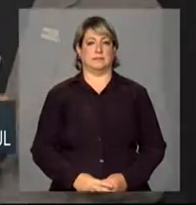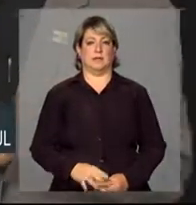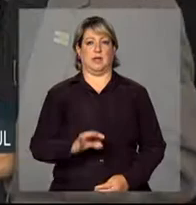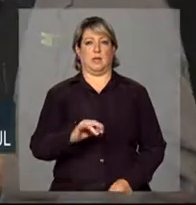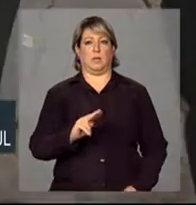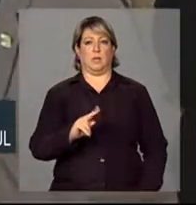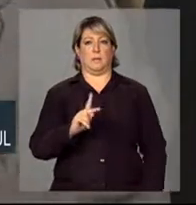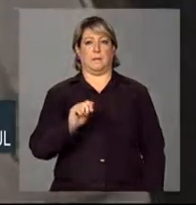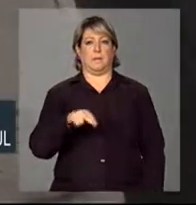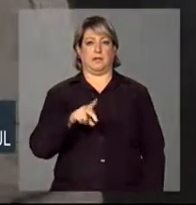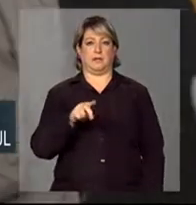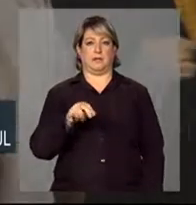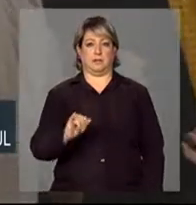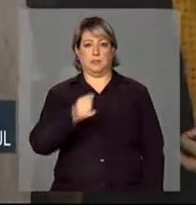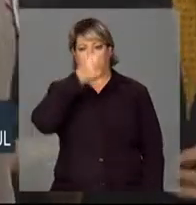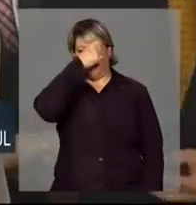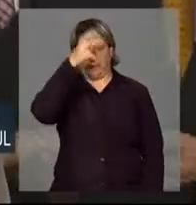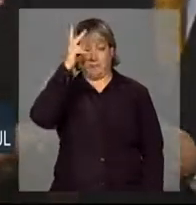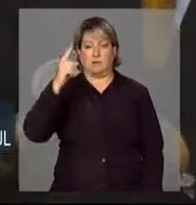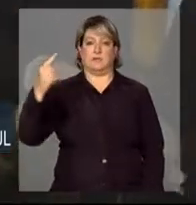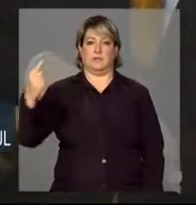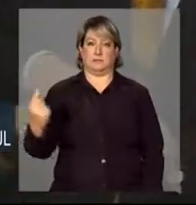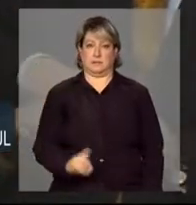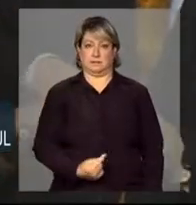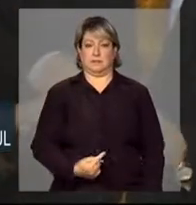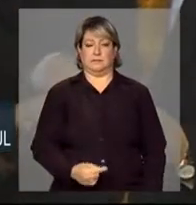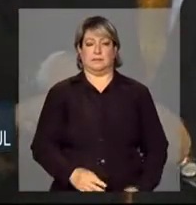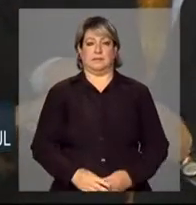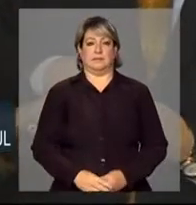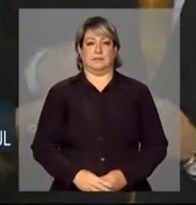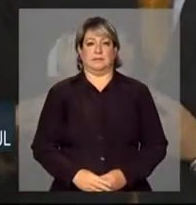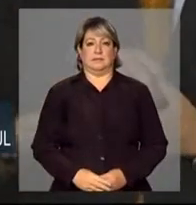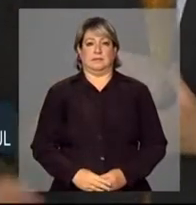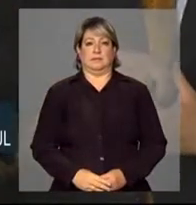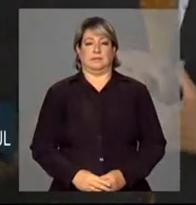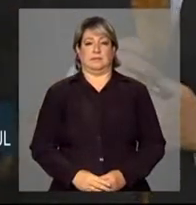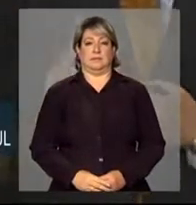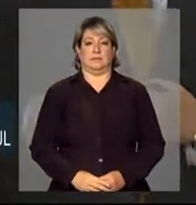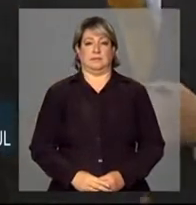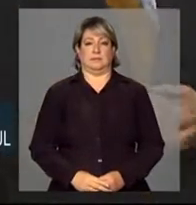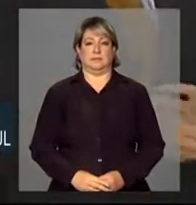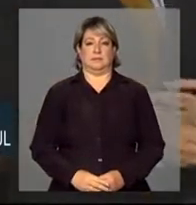Tupandi, prefeito Carlos Vanderlei Kercher.